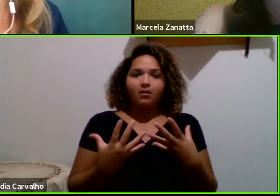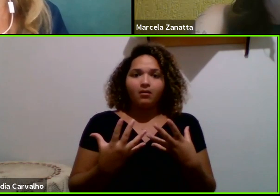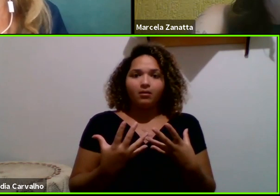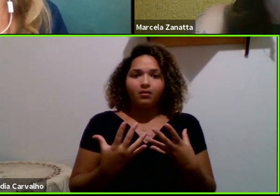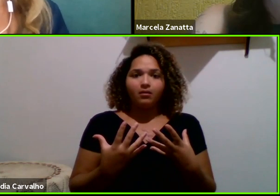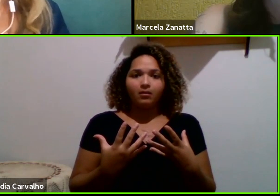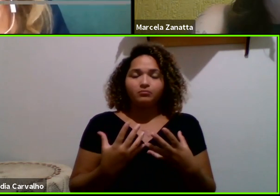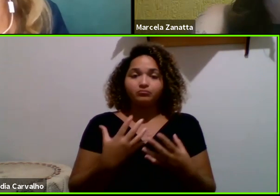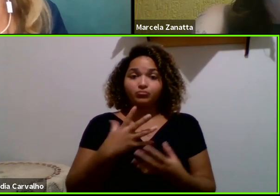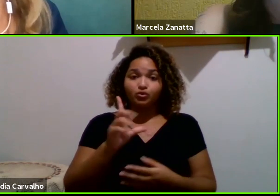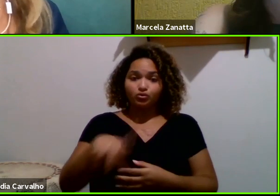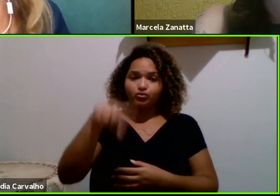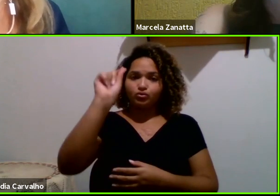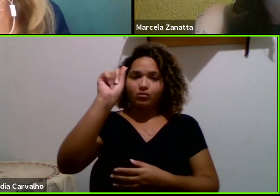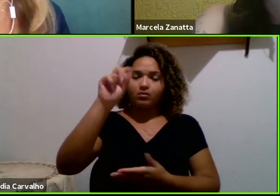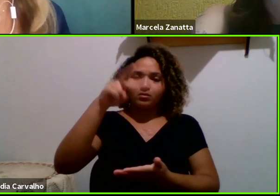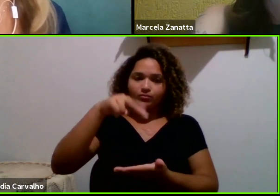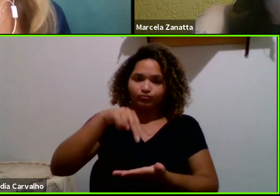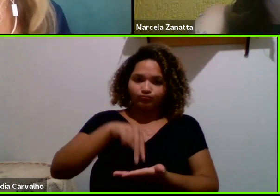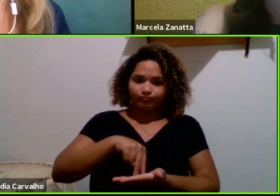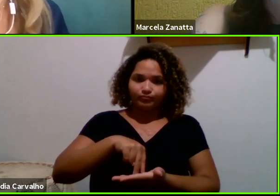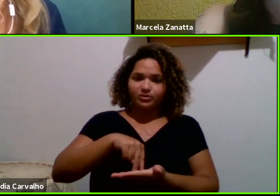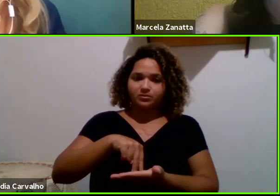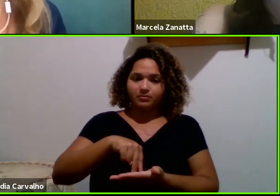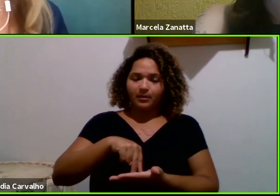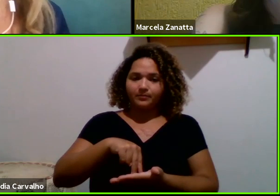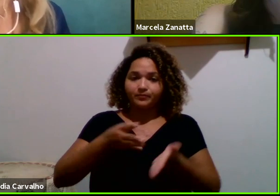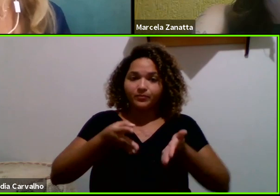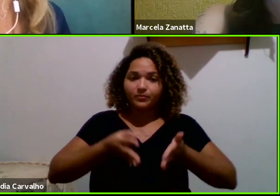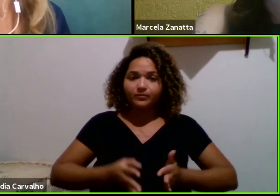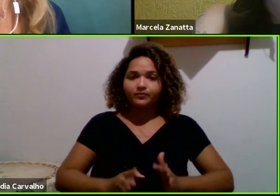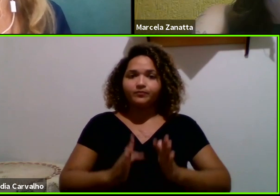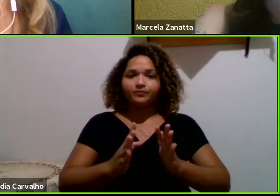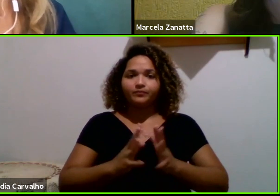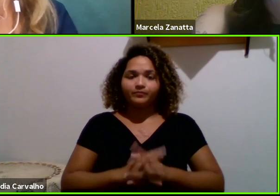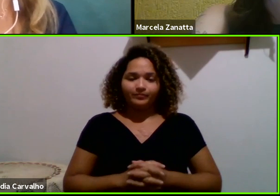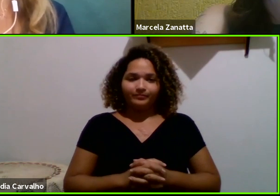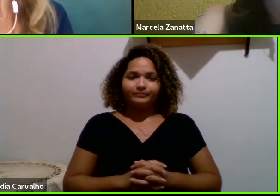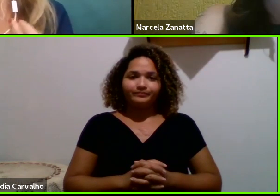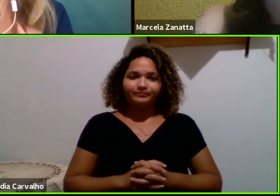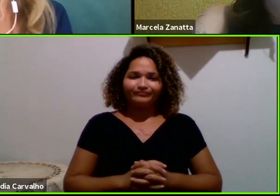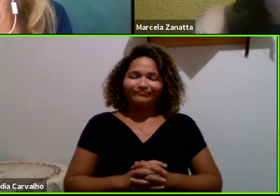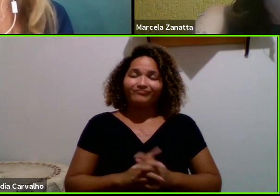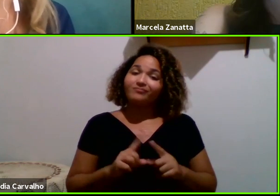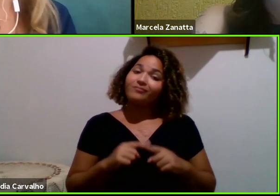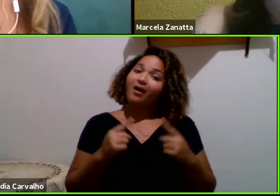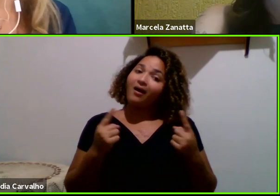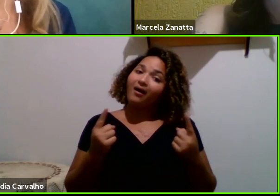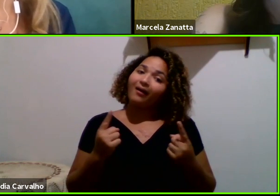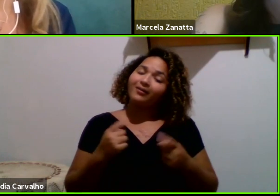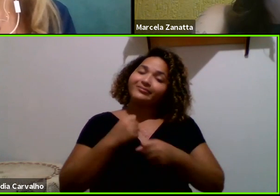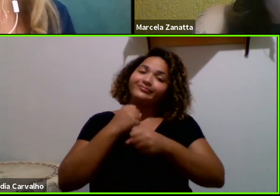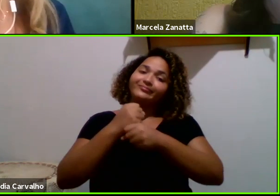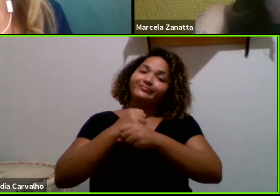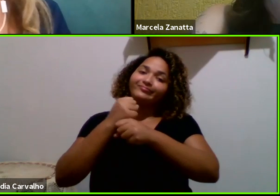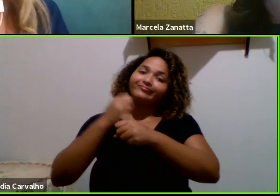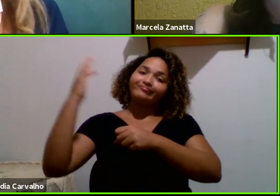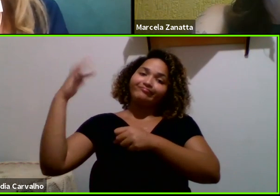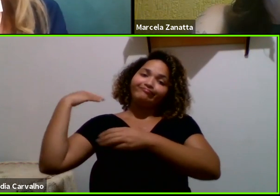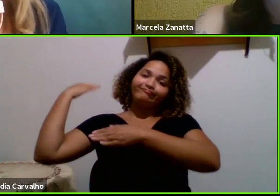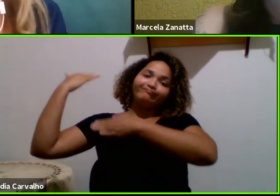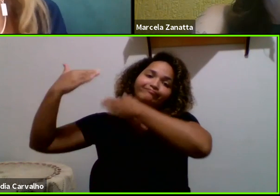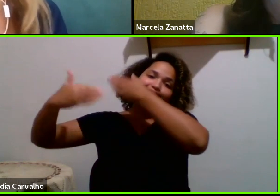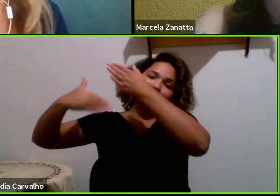posição vertical, e durante um período o parto foi medicalizado. E a medicalização do parto e